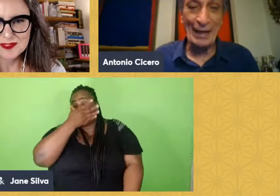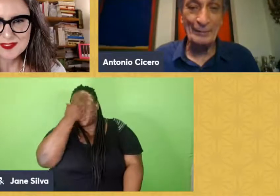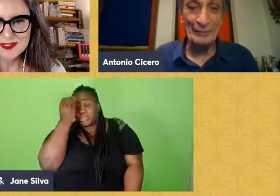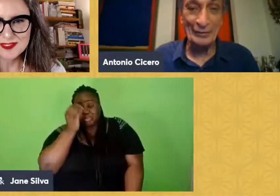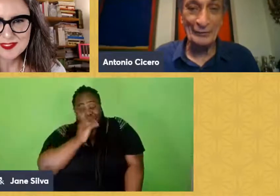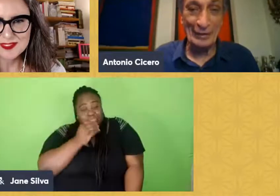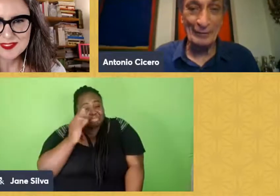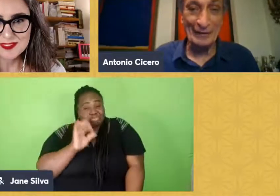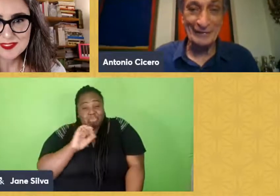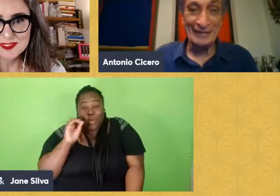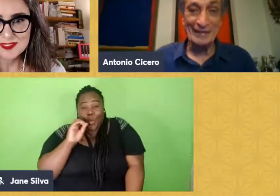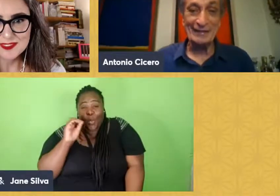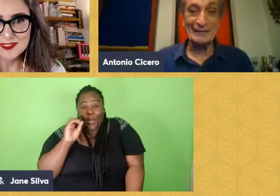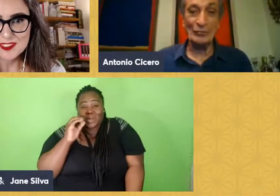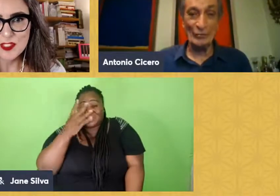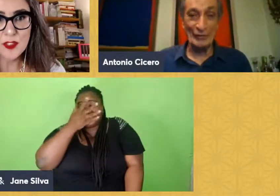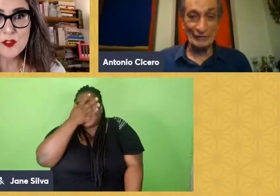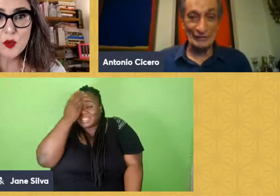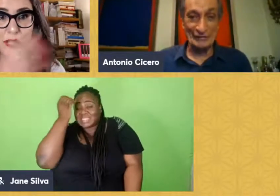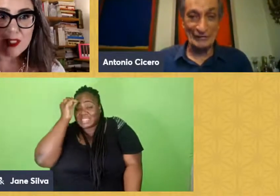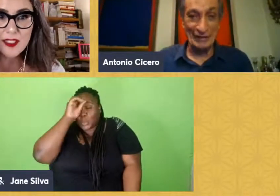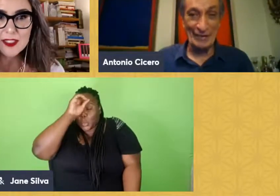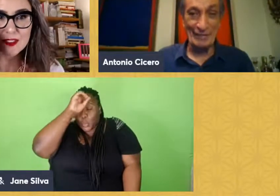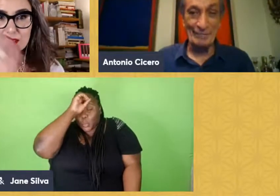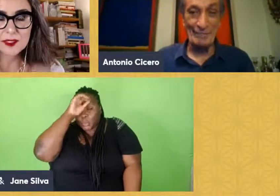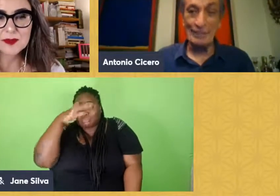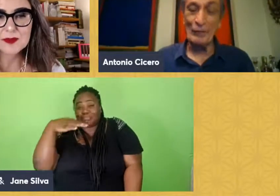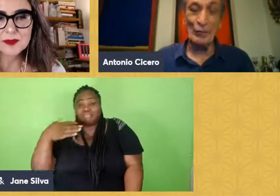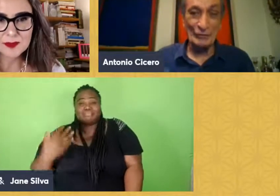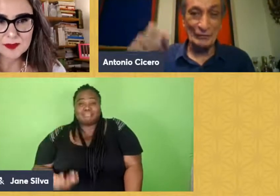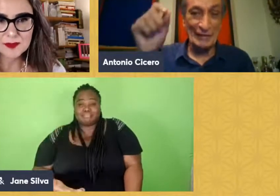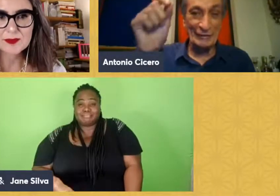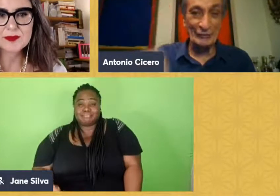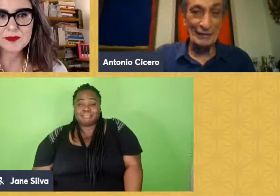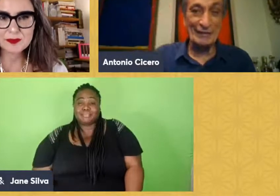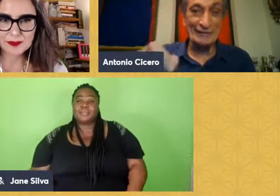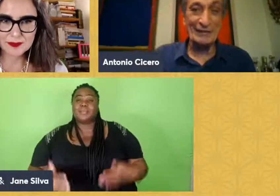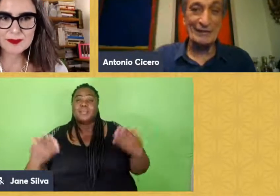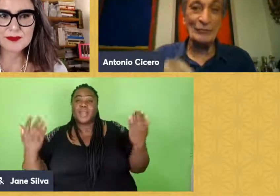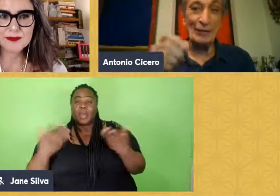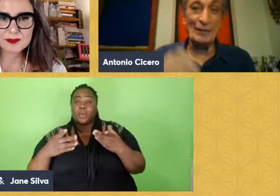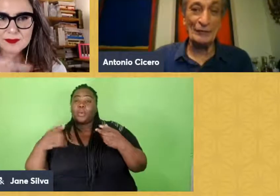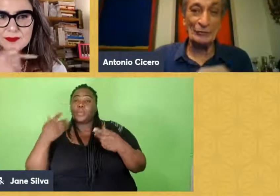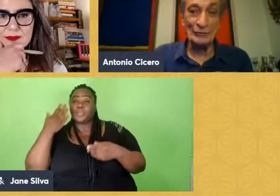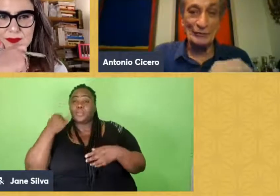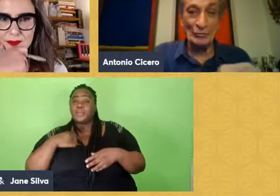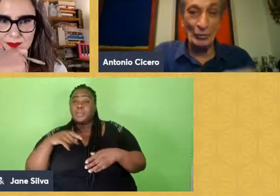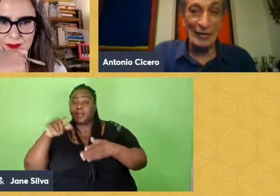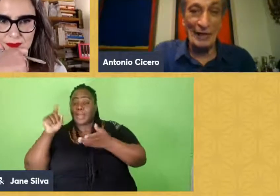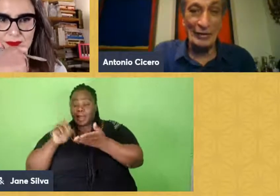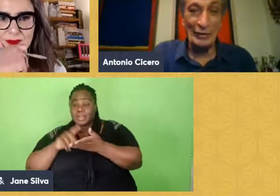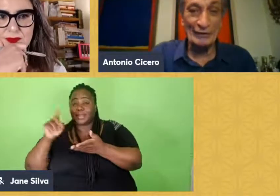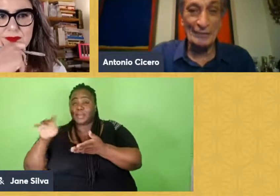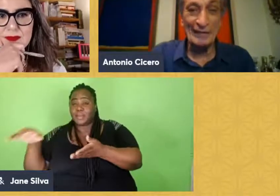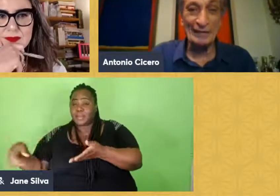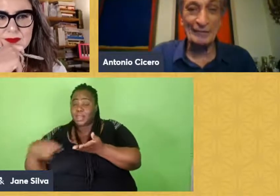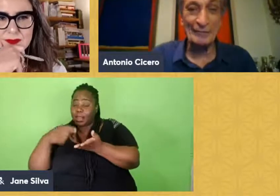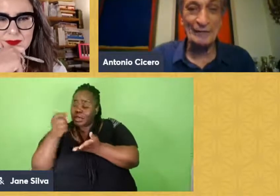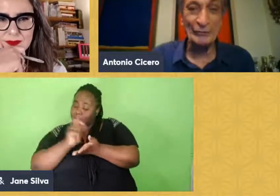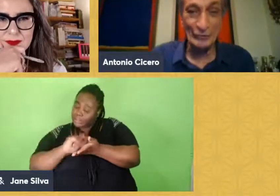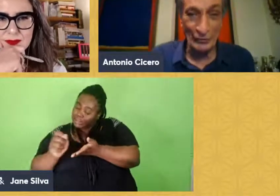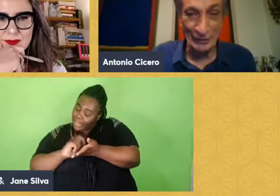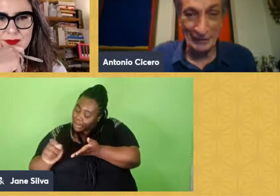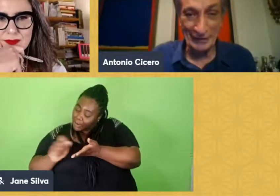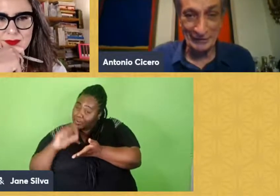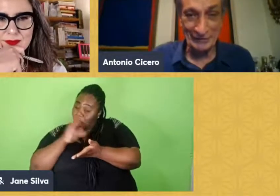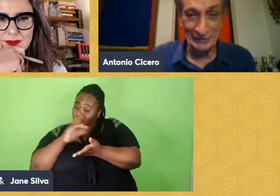era absolutamente. Então, hoje eu sei que eu tenho que acender o abajur e tomar nota imediatamente